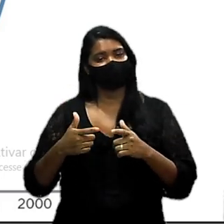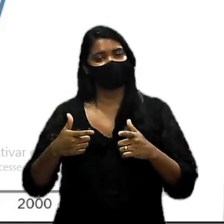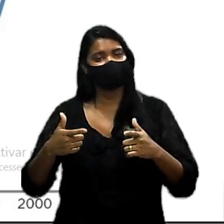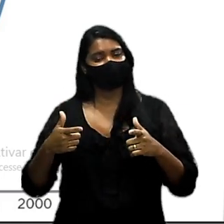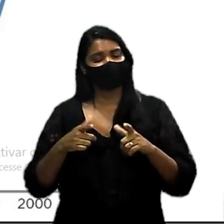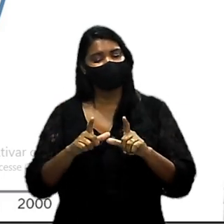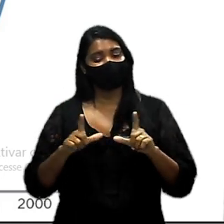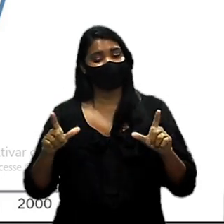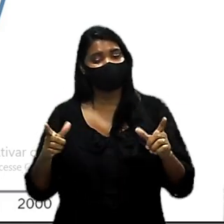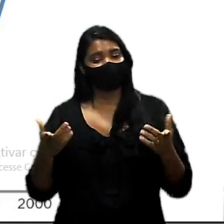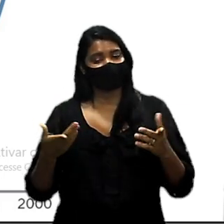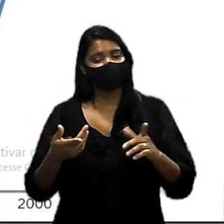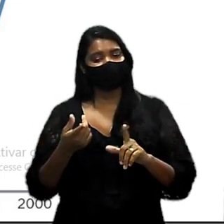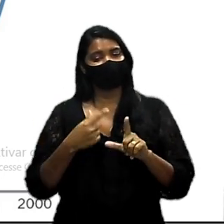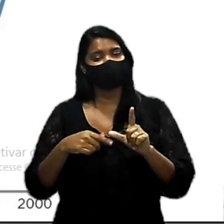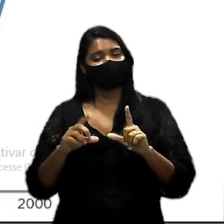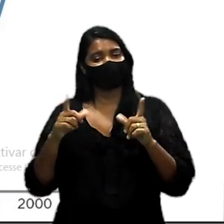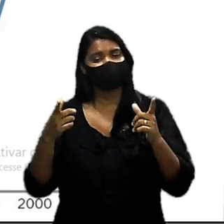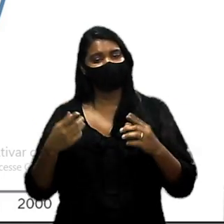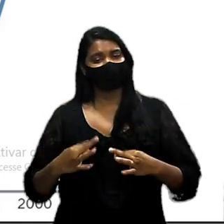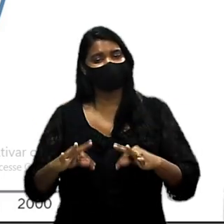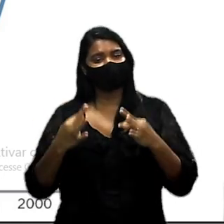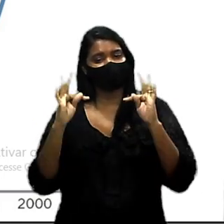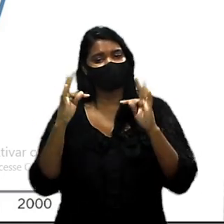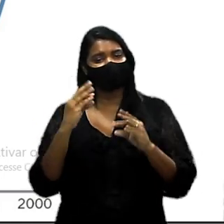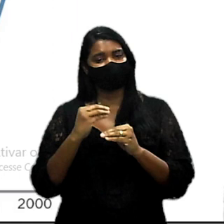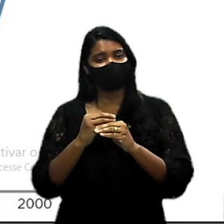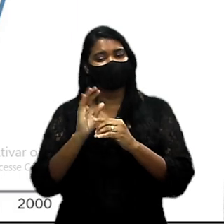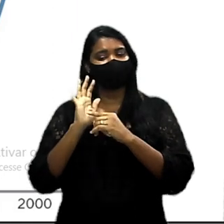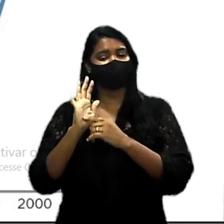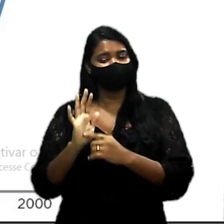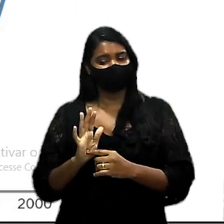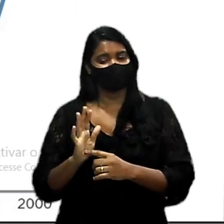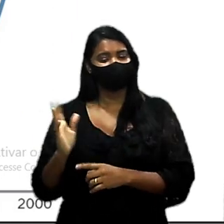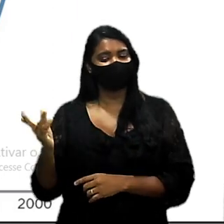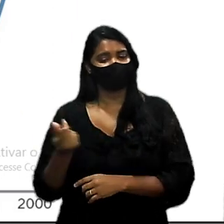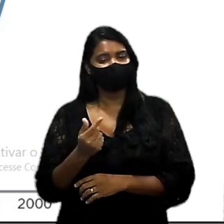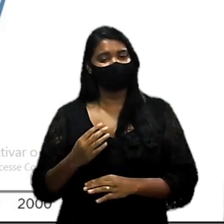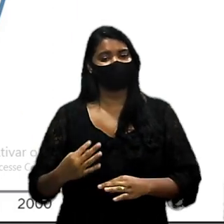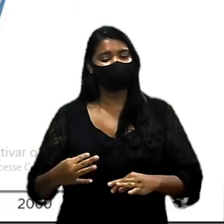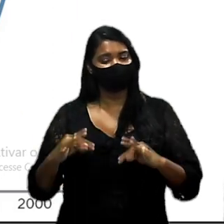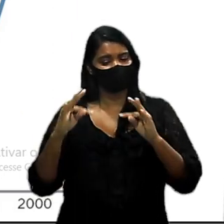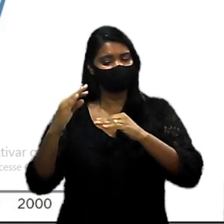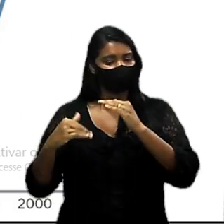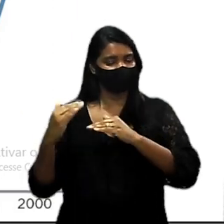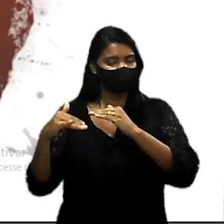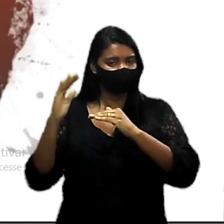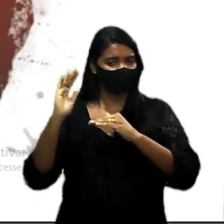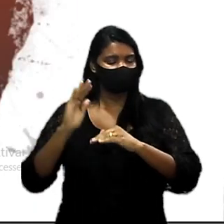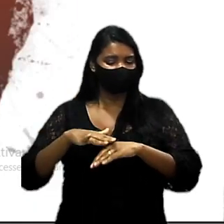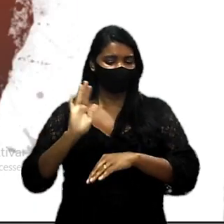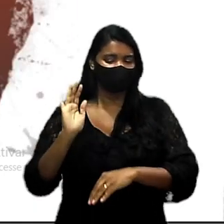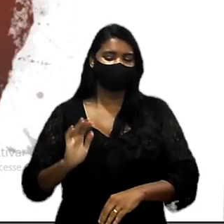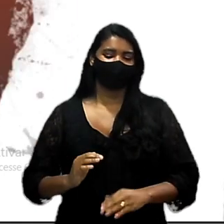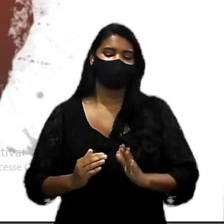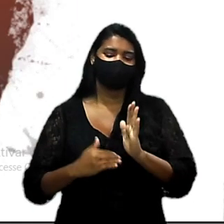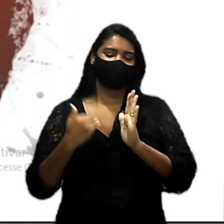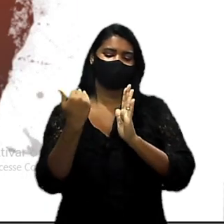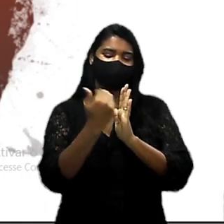nessa lógica digital, ela é bastante acentuada e a tendência é crescer cada vez mais,